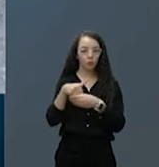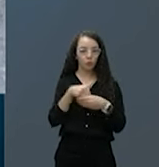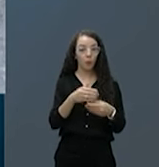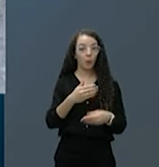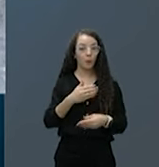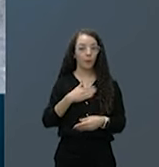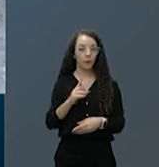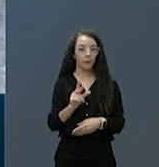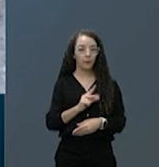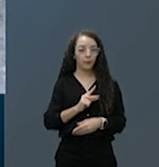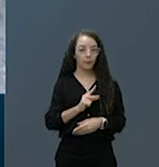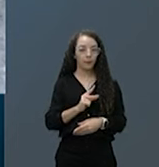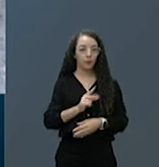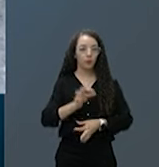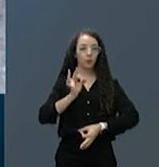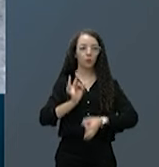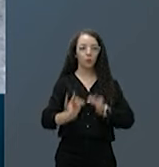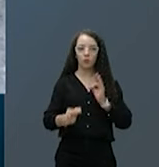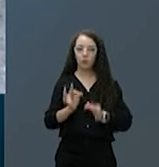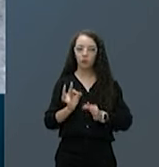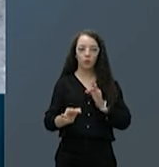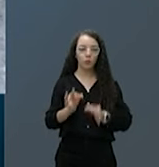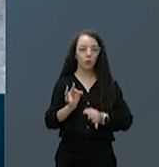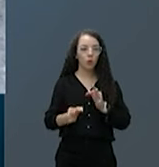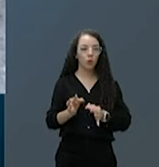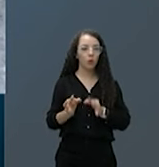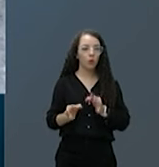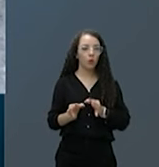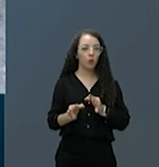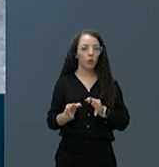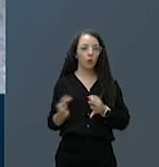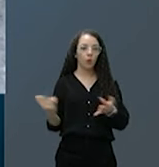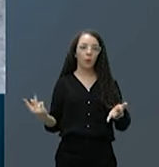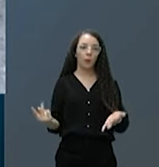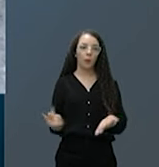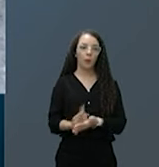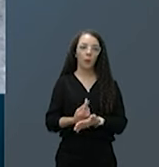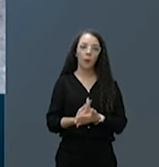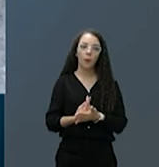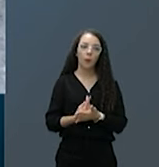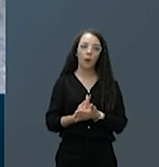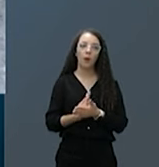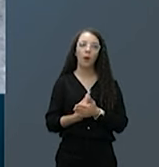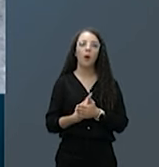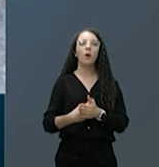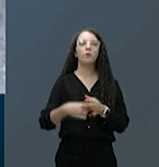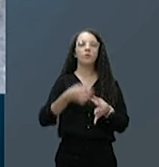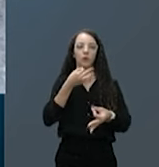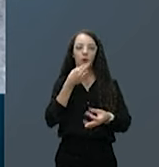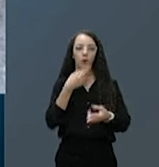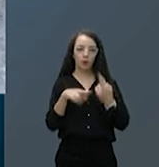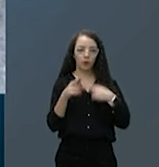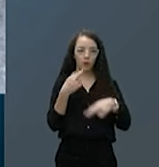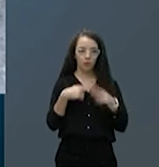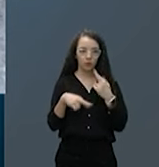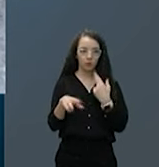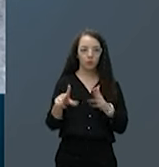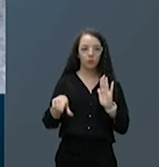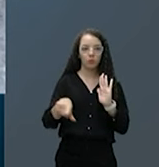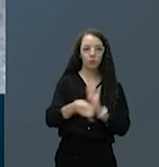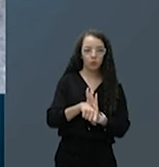primeiro, julgar inepta a queixa-crime em relação ao crime de calúnia,